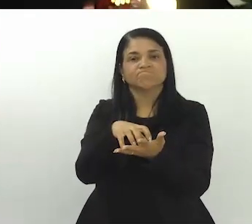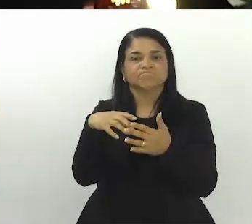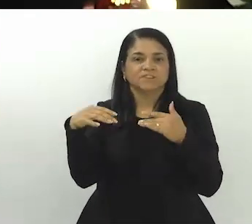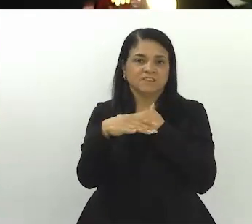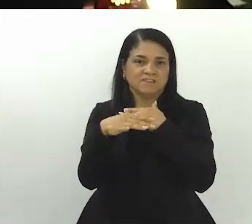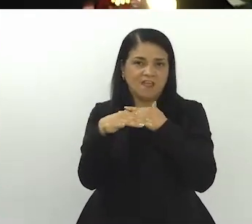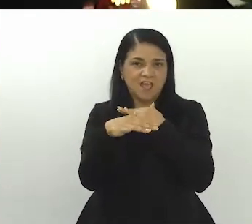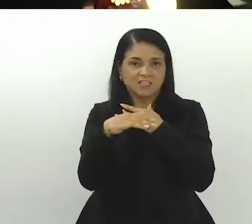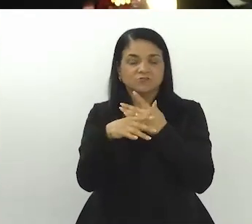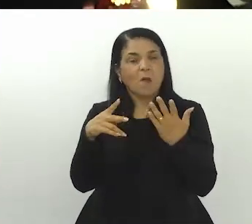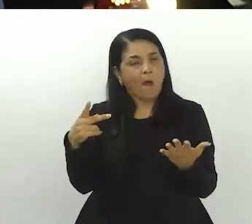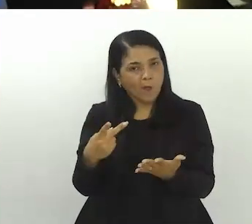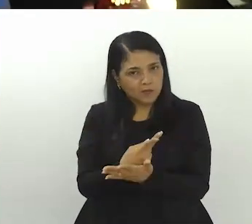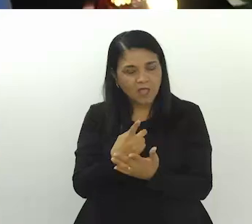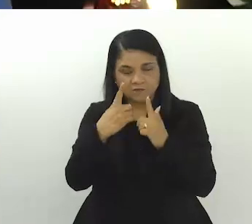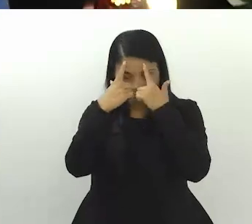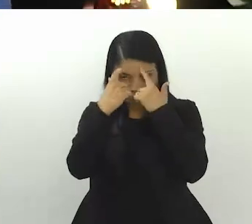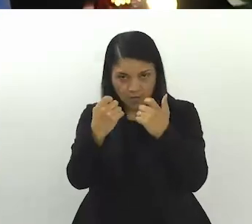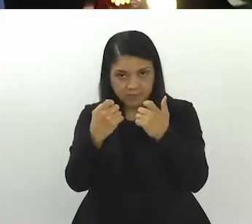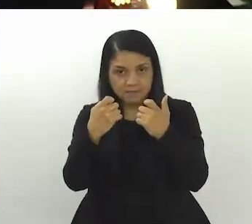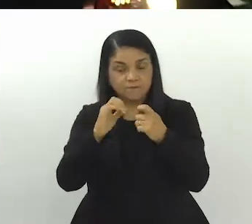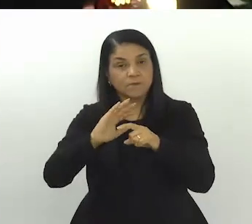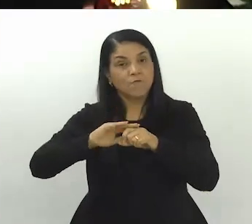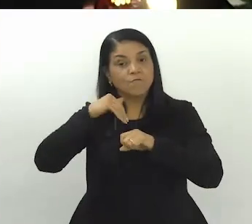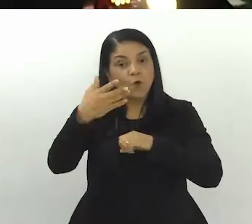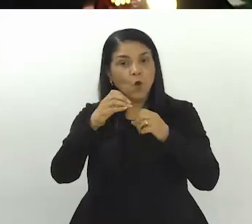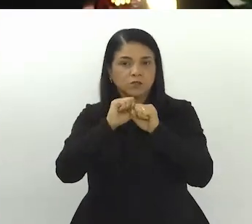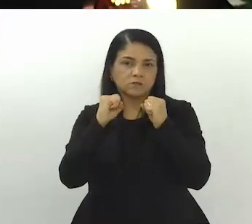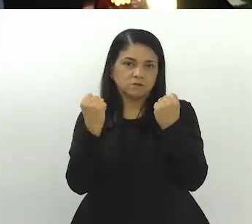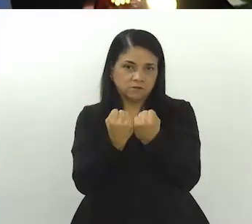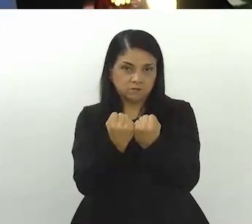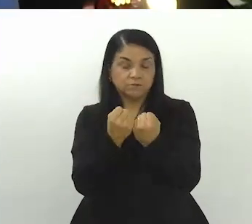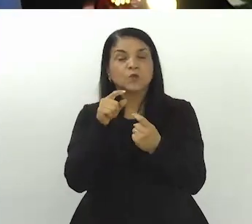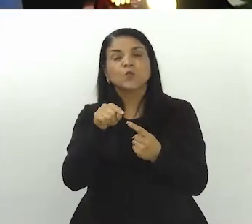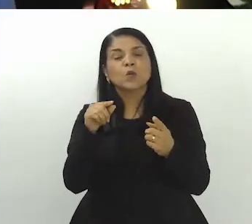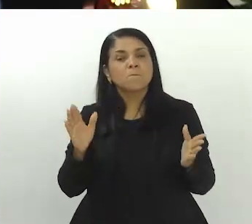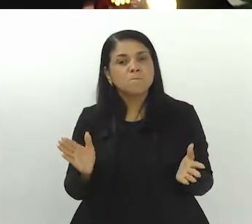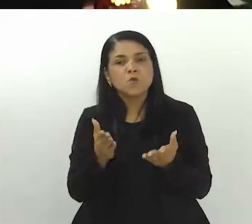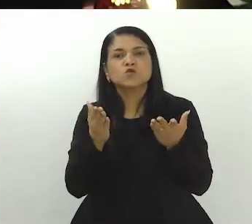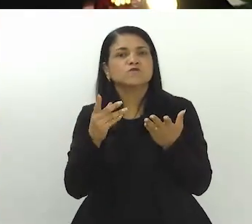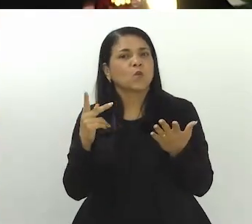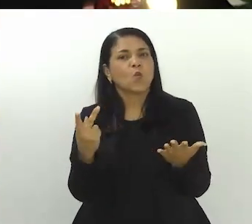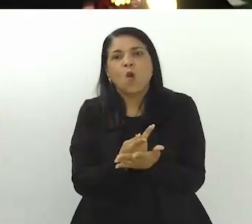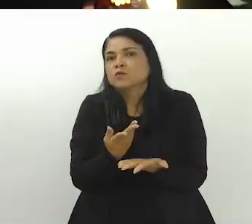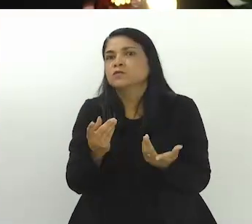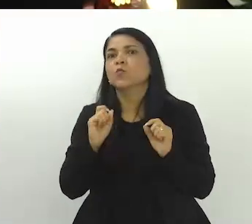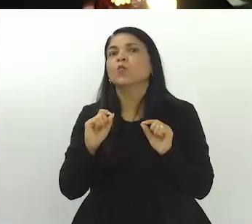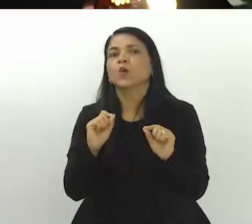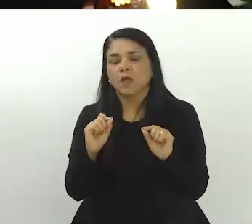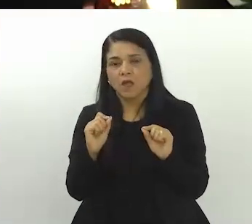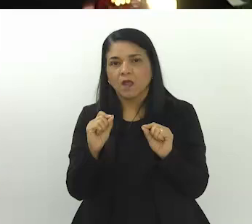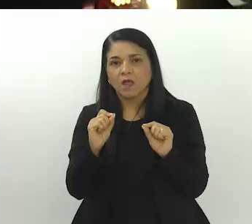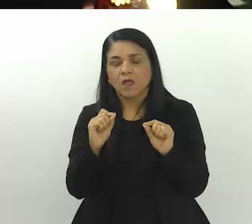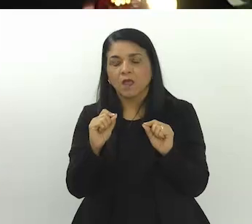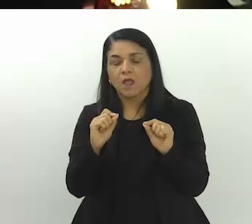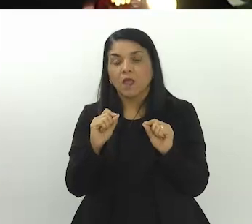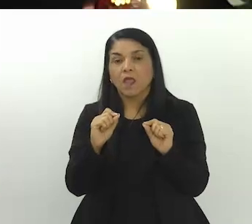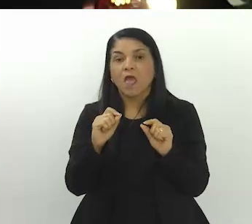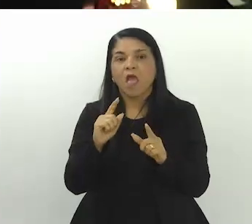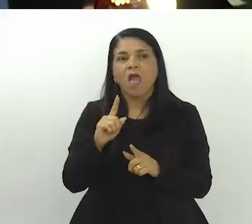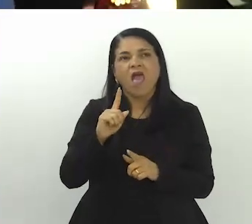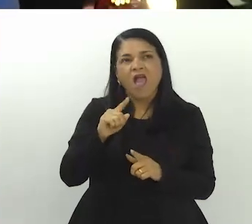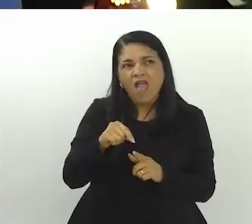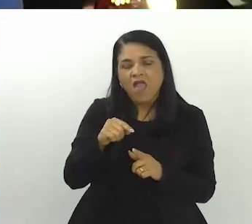acontecido. Aí eu pergunto ao senhor, o que tem acontecido, o que tem motivado? É a infiltração